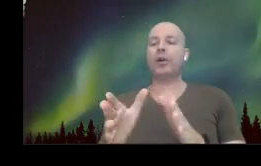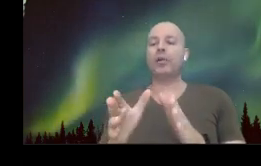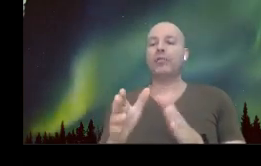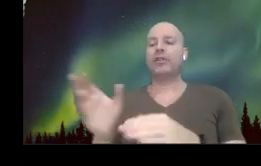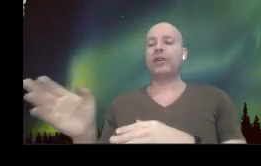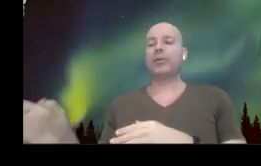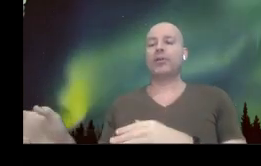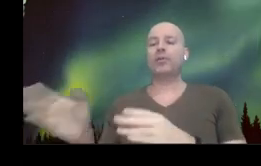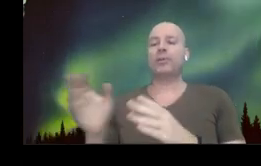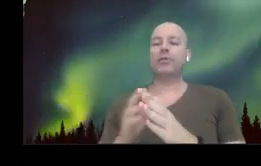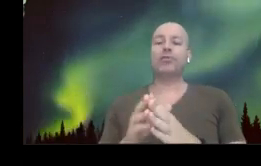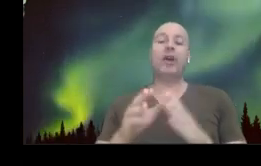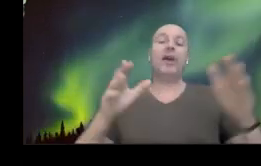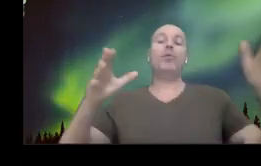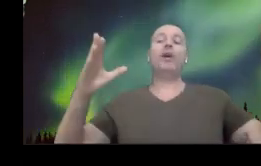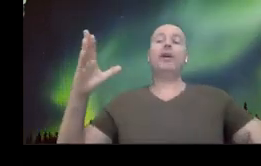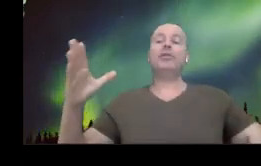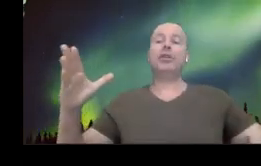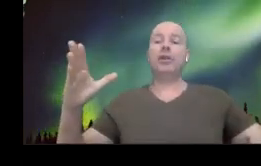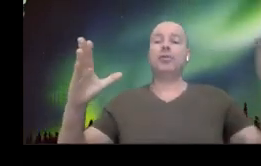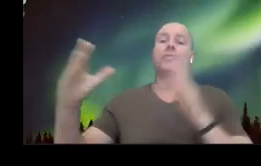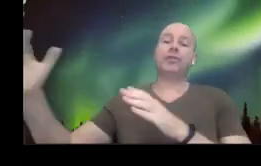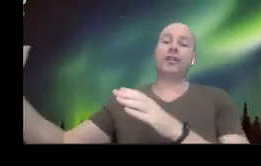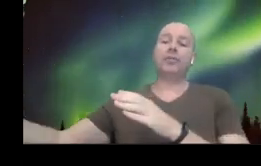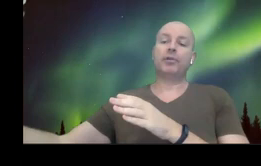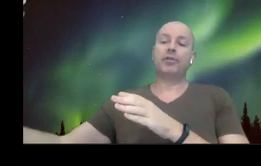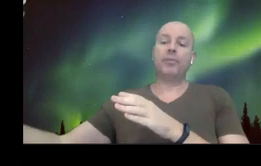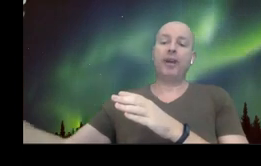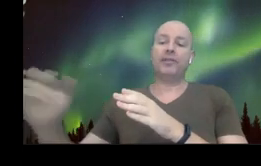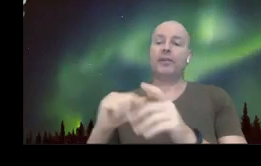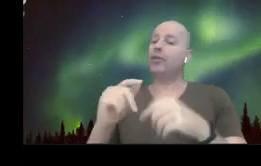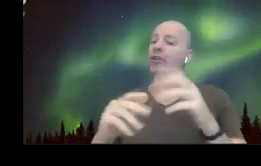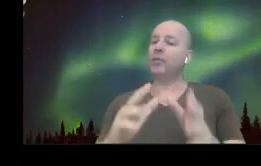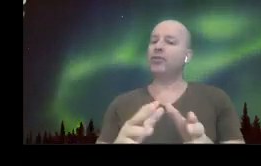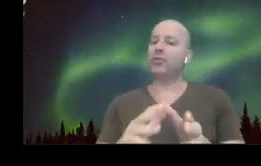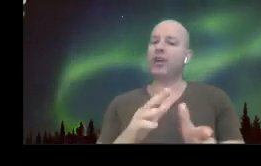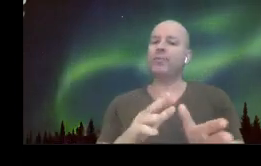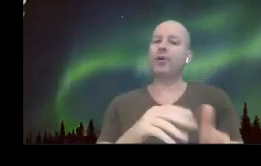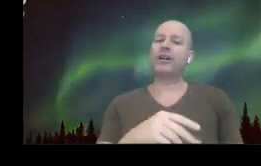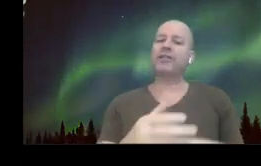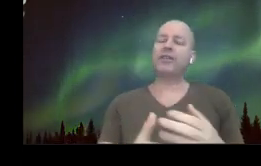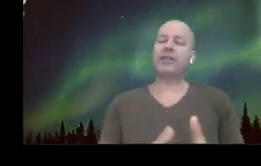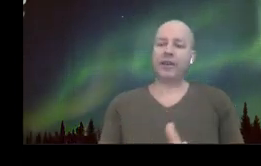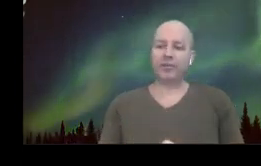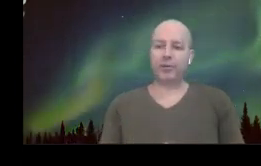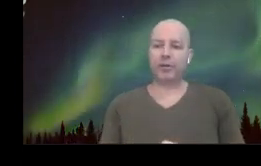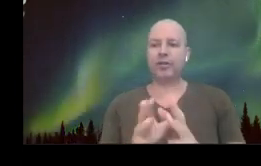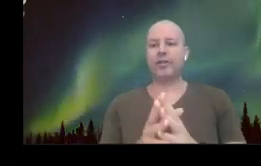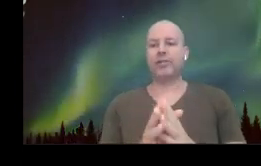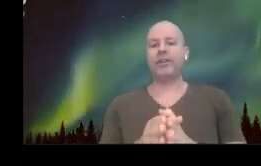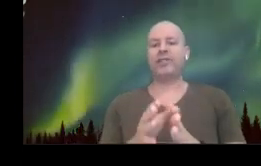É um córrego? Você tem que proteger menos. É um grande rio? Você tem que proteger mais. Nós já vamos discutir a importância das